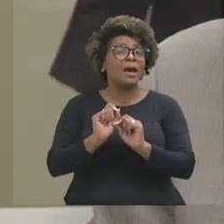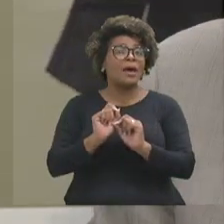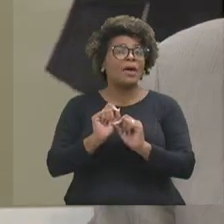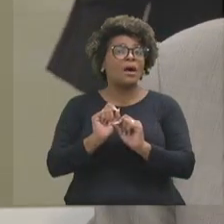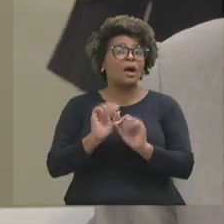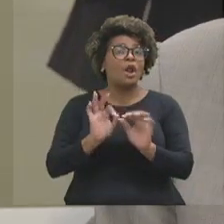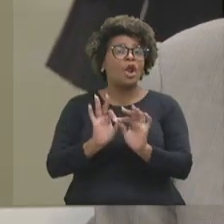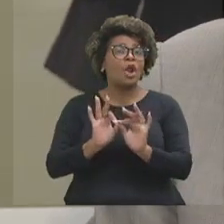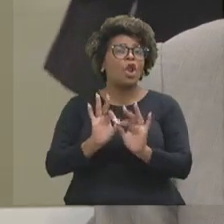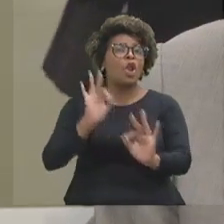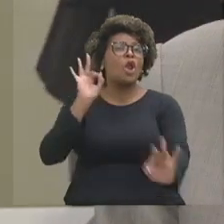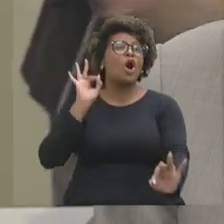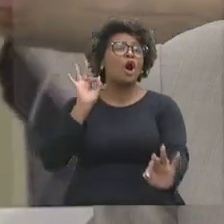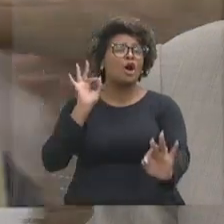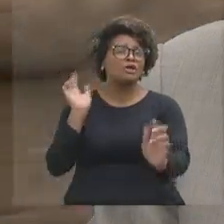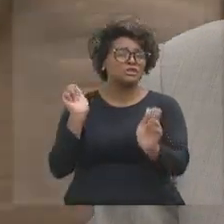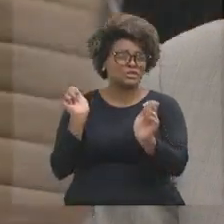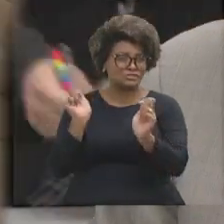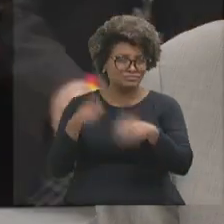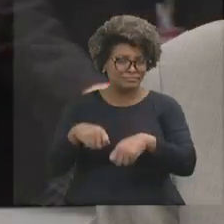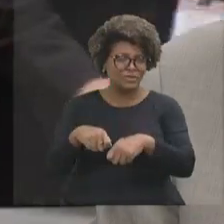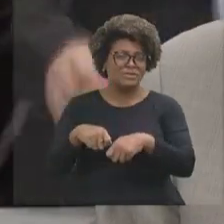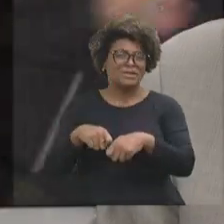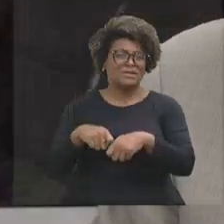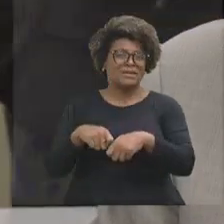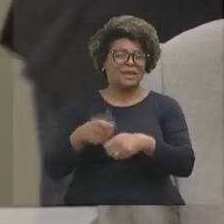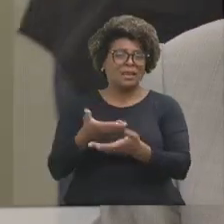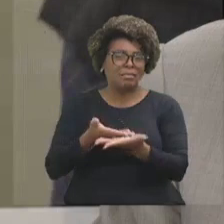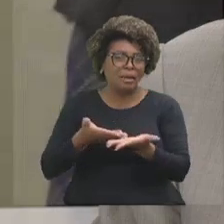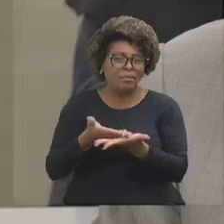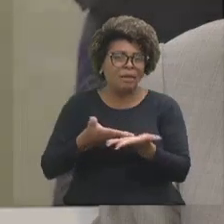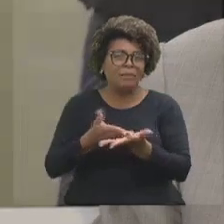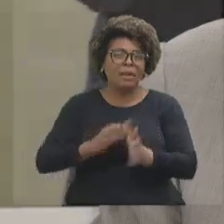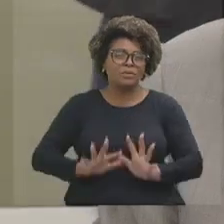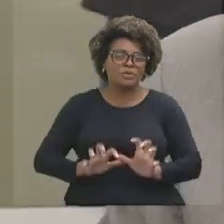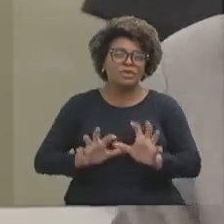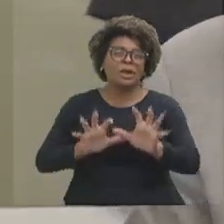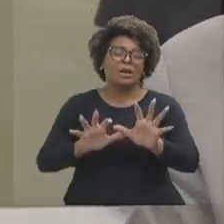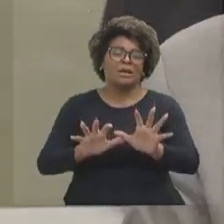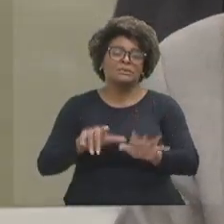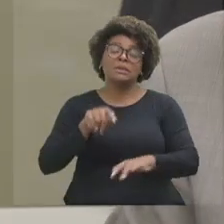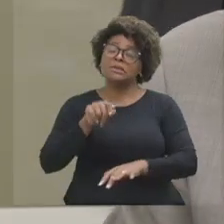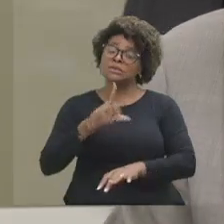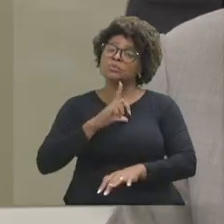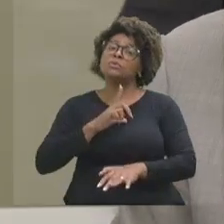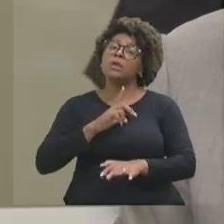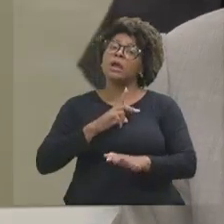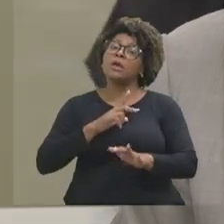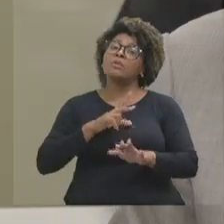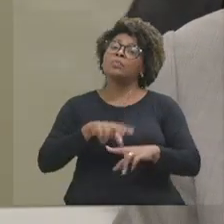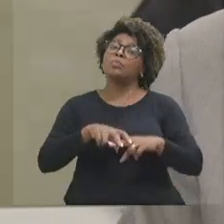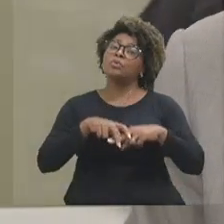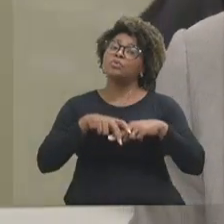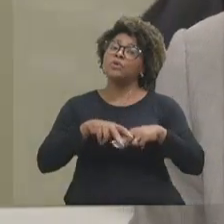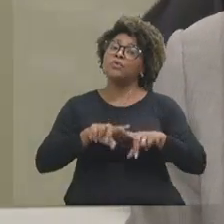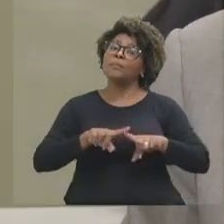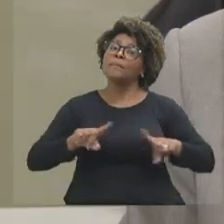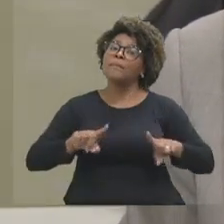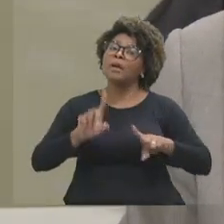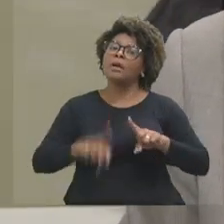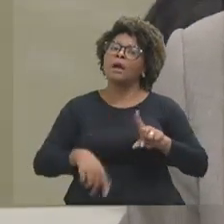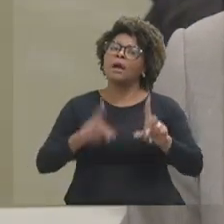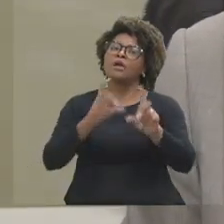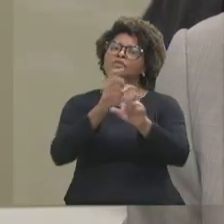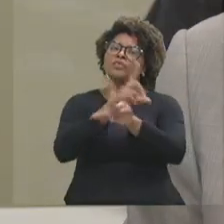tratamento oncológico E isso tem várias causas mas uma delas também é a dificuldade da sua equipe